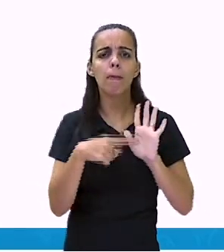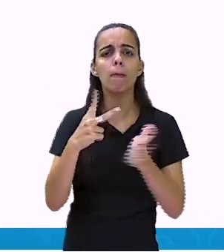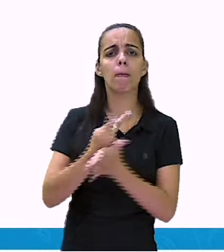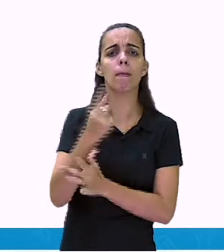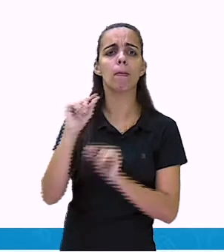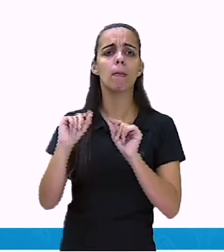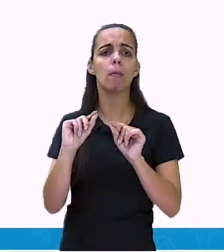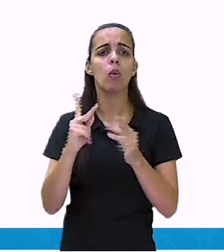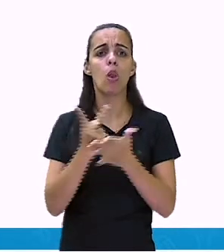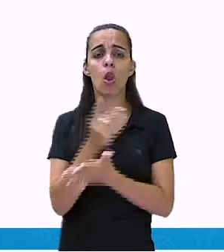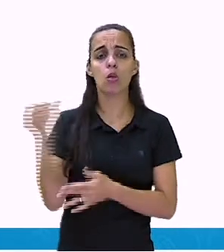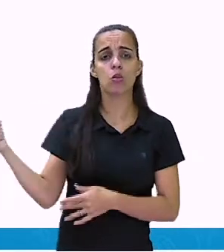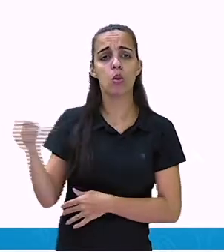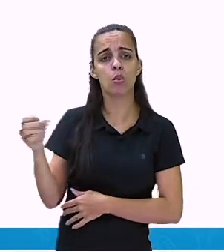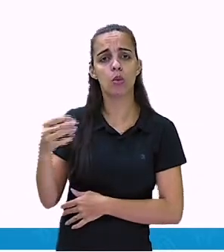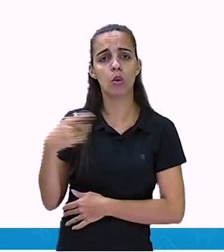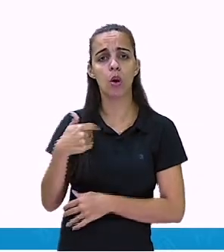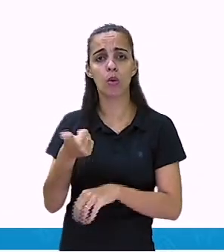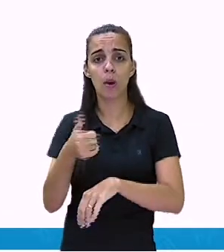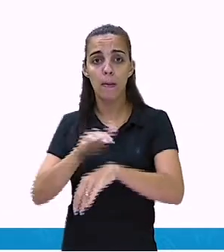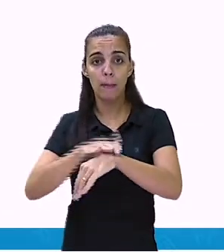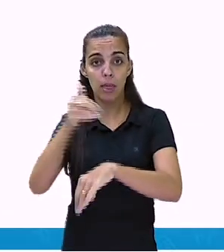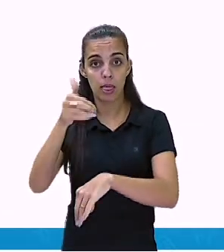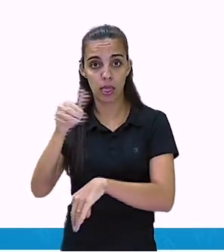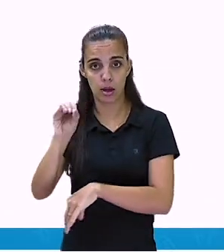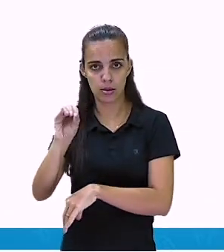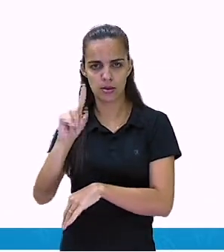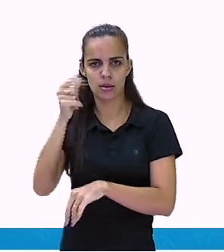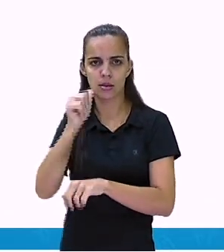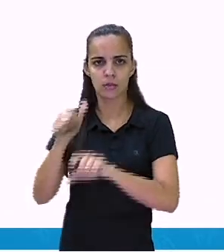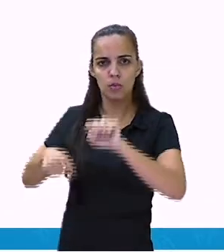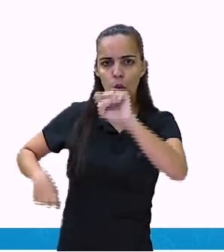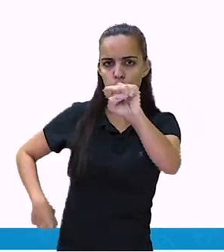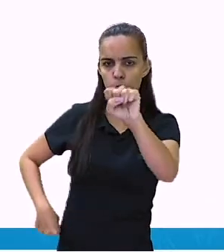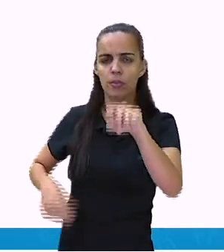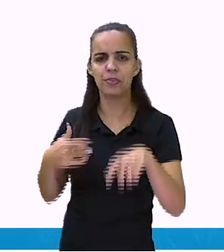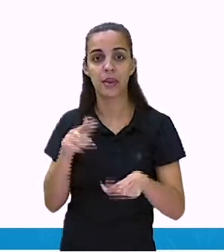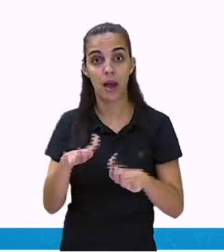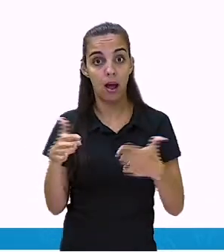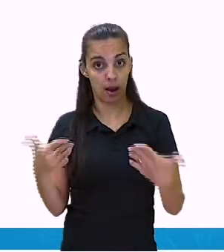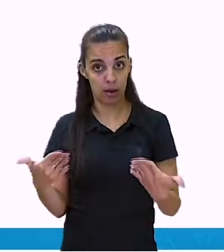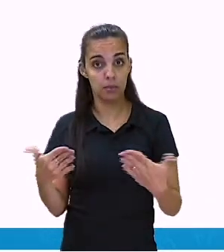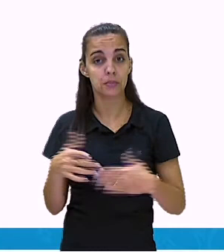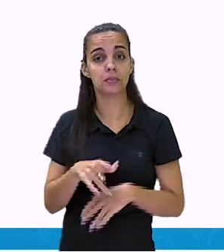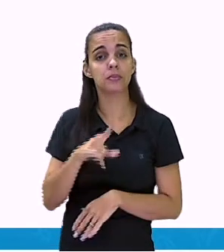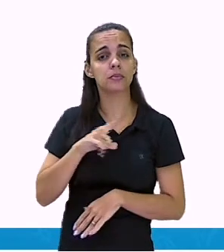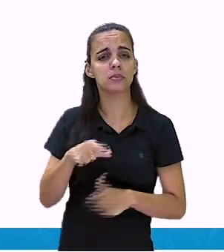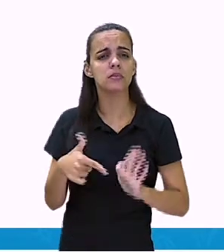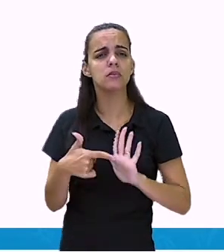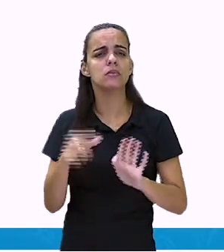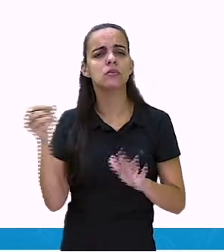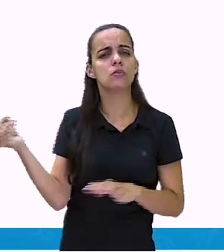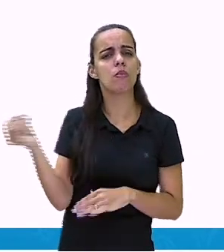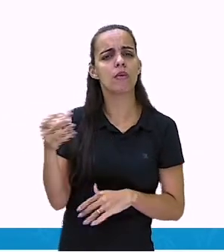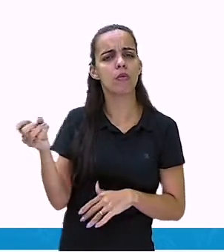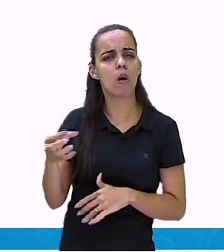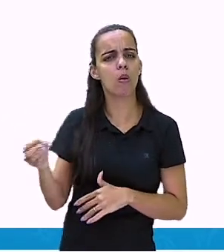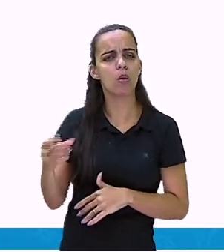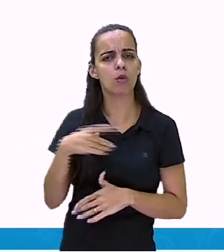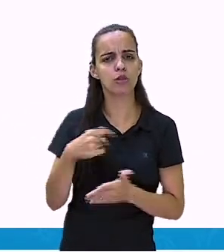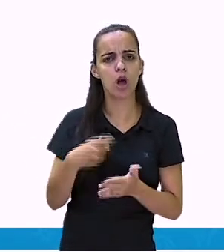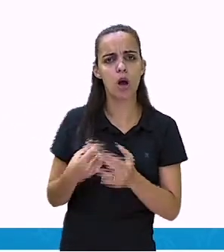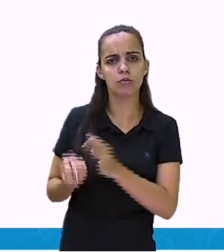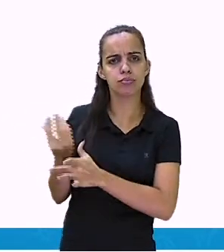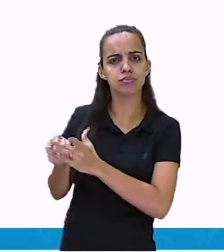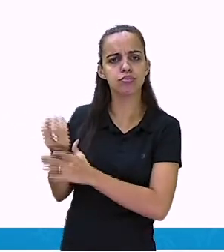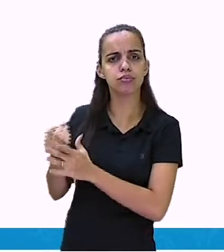Ben 10 e as Meninas Superpoderosas. Além disso, estrearam novos episódios